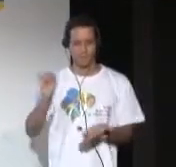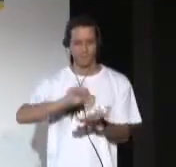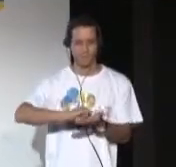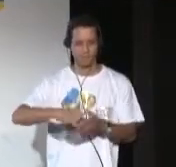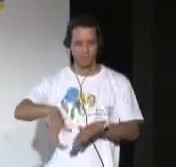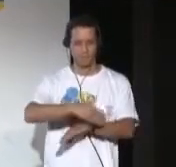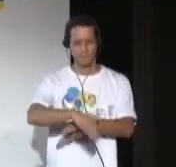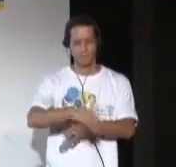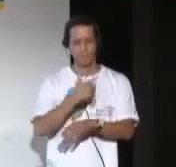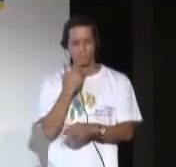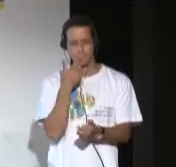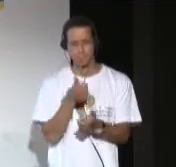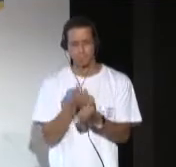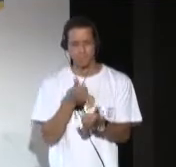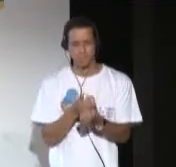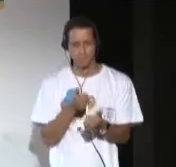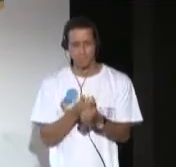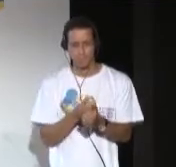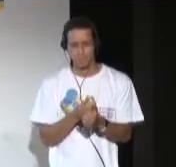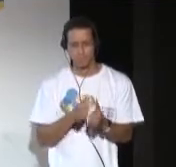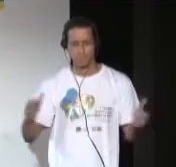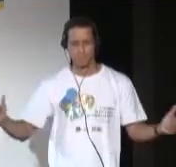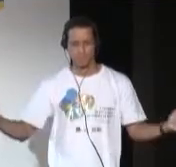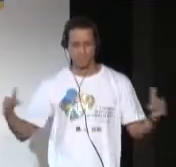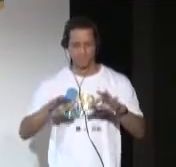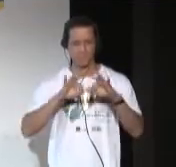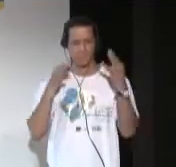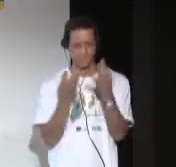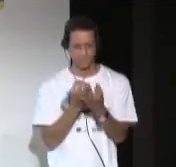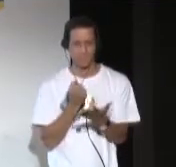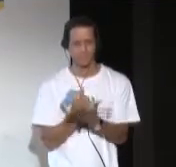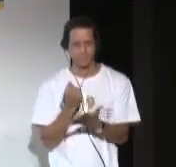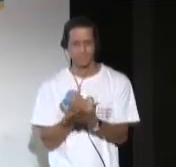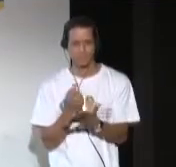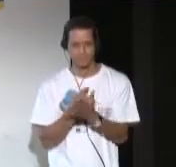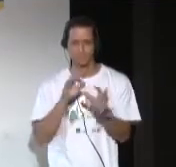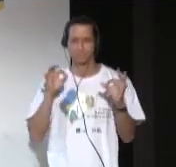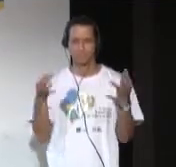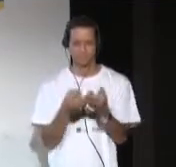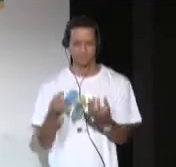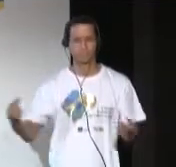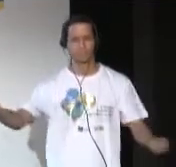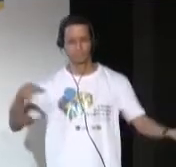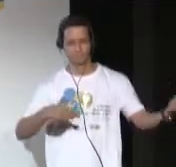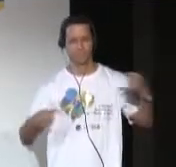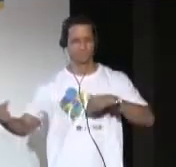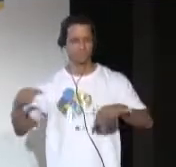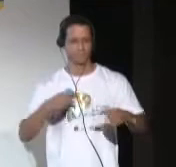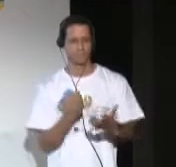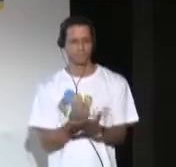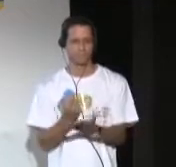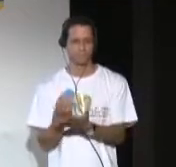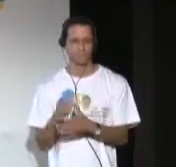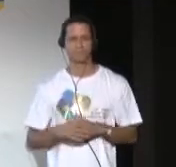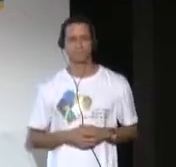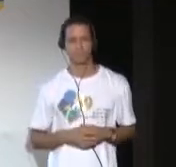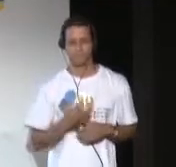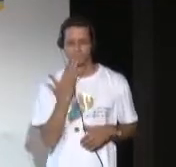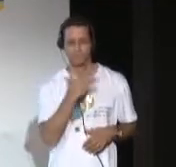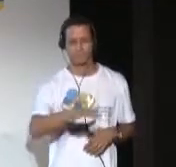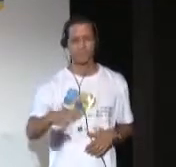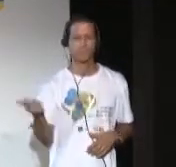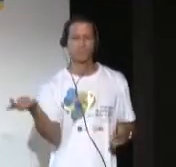da estrada, e aí todos os seus familiares têm que vir comprar limonada de você, claro, né? As crianças, então, acabam ganhando